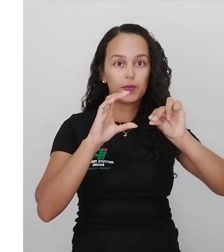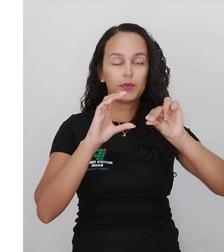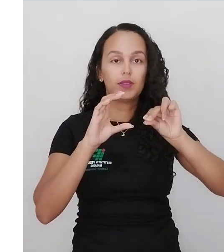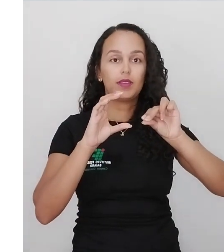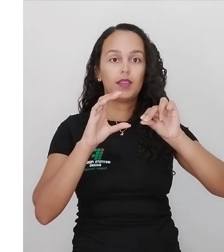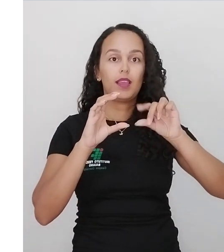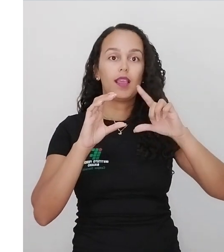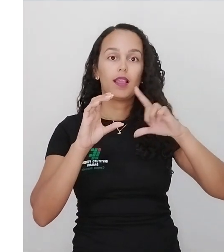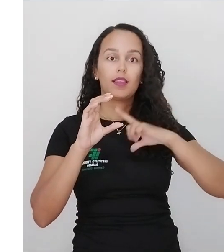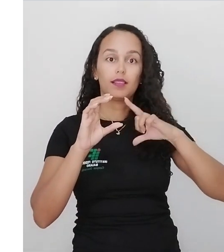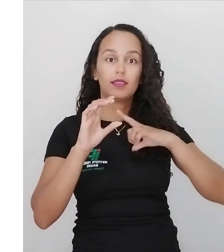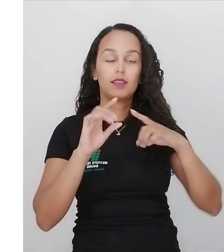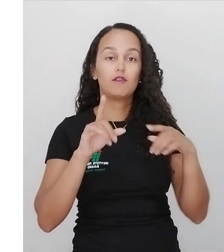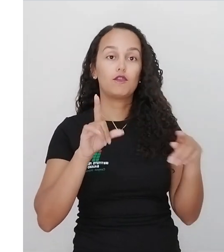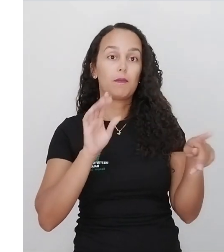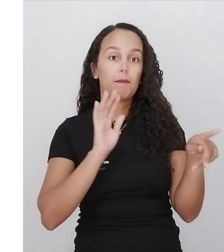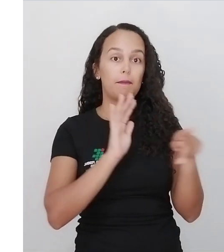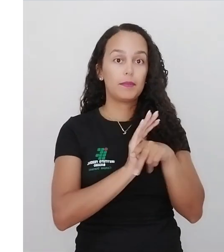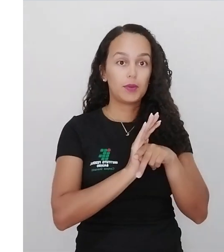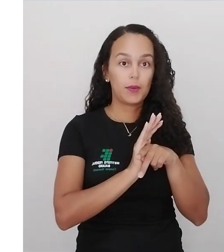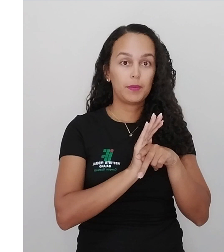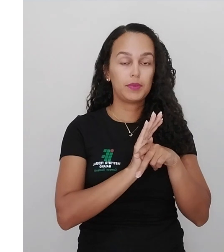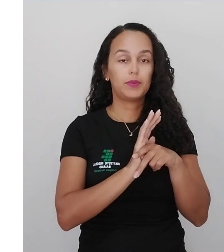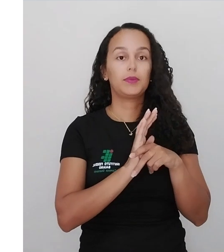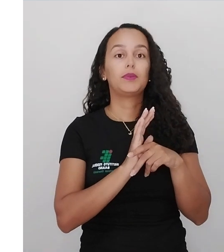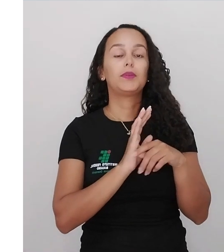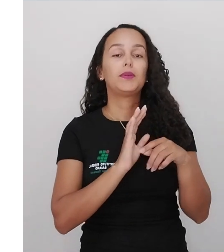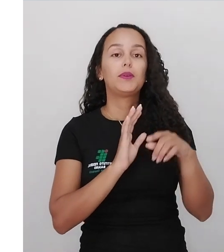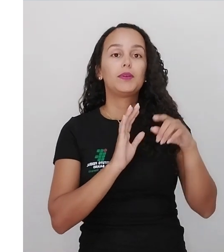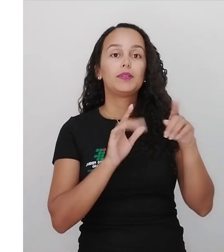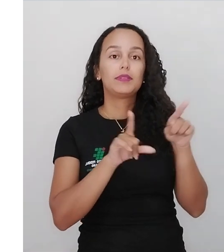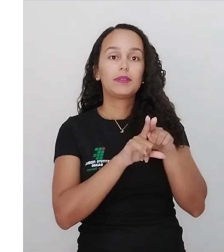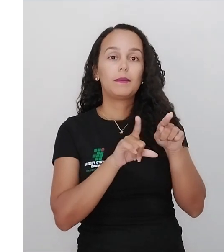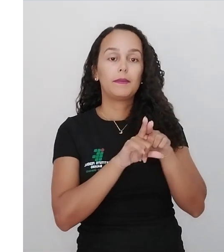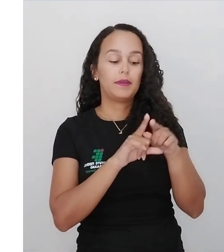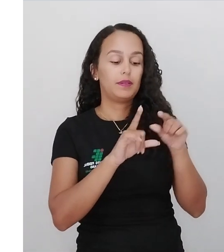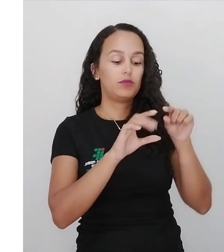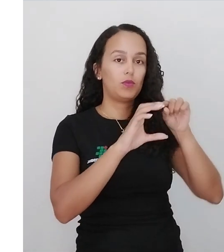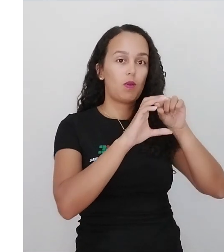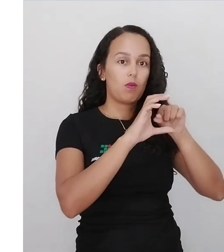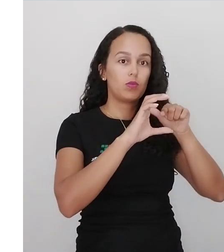vindo, né, de bactérias aeróbias, de bactérias que faziam uso do